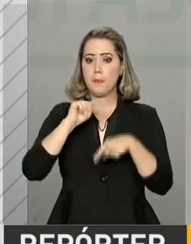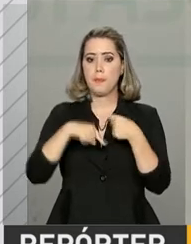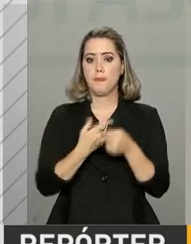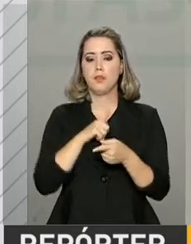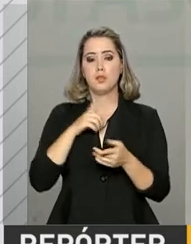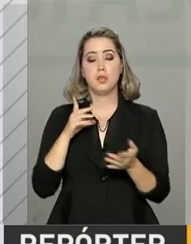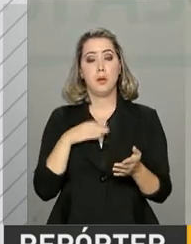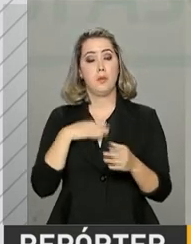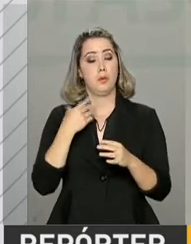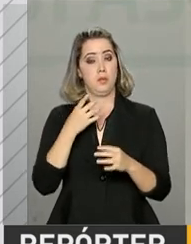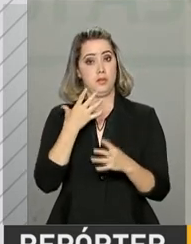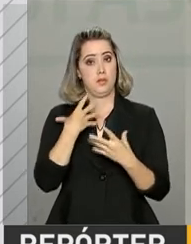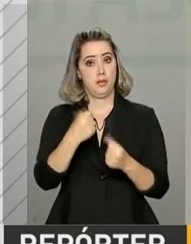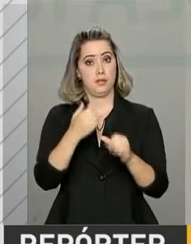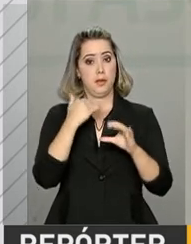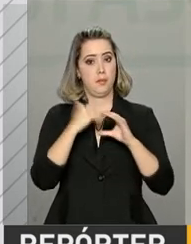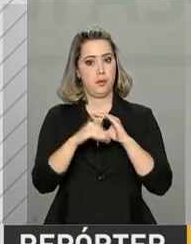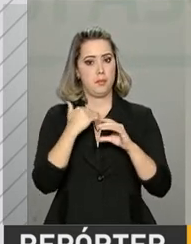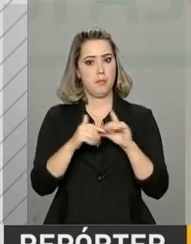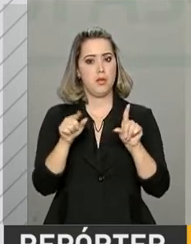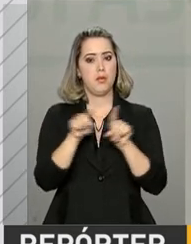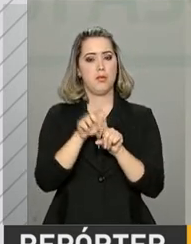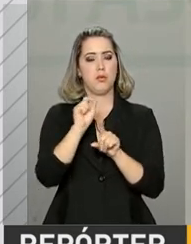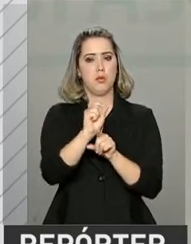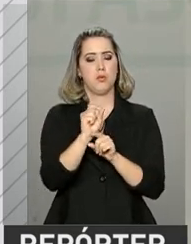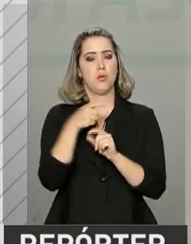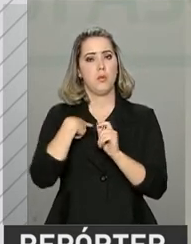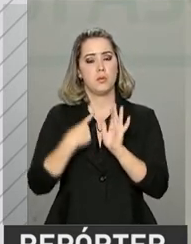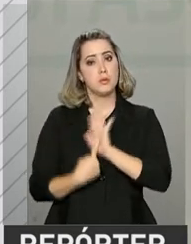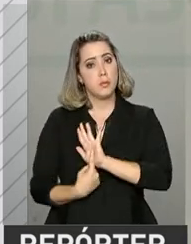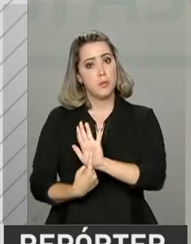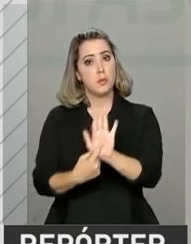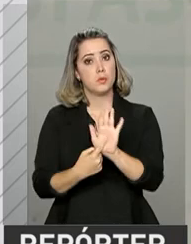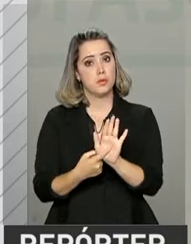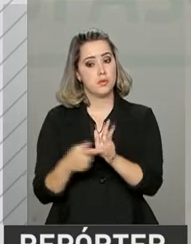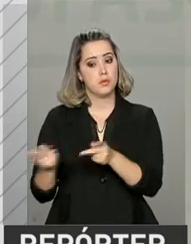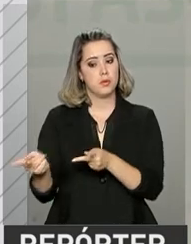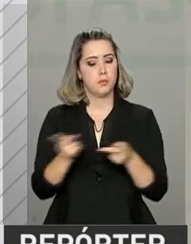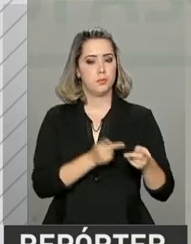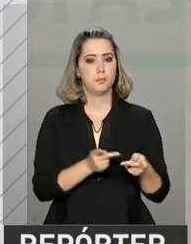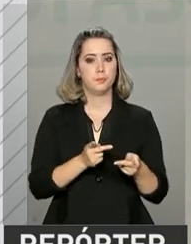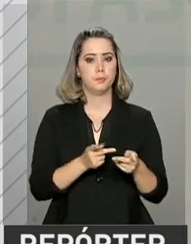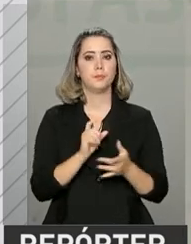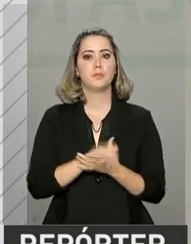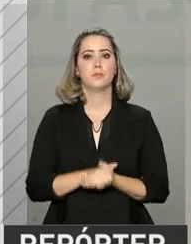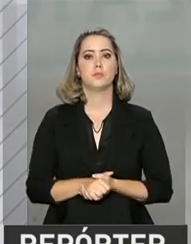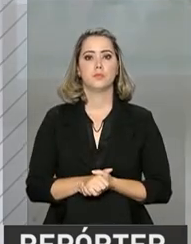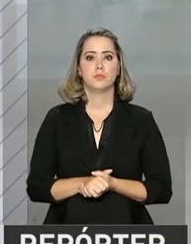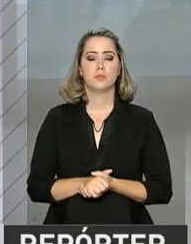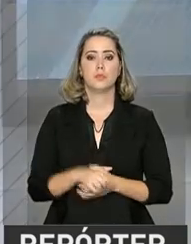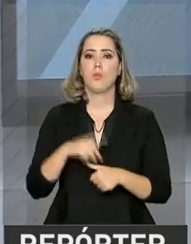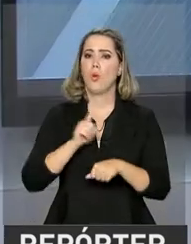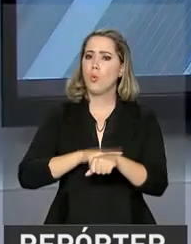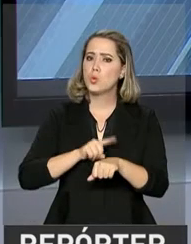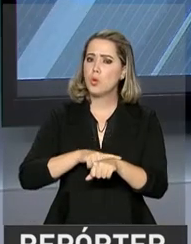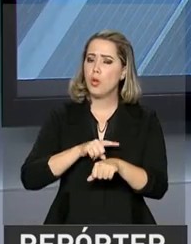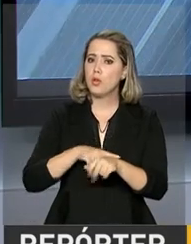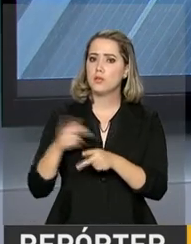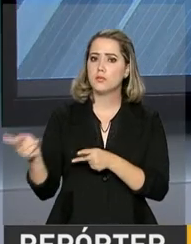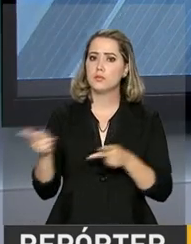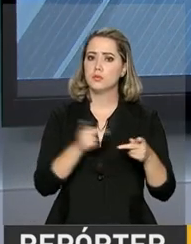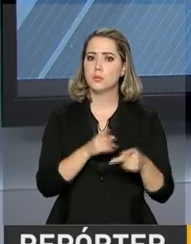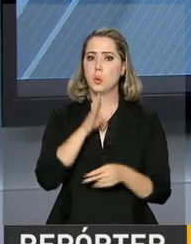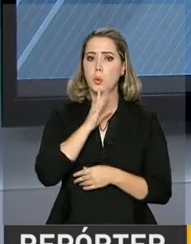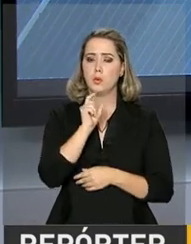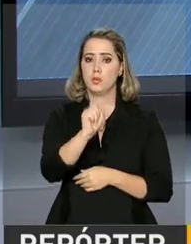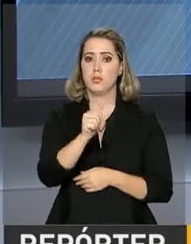comprovante que deve ser apresentado no dia da visita à exposição os horários para conhecer